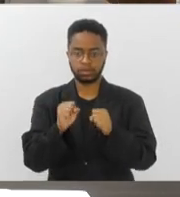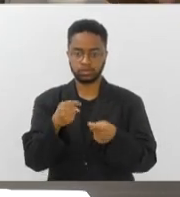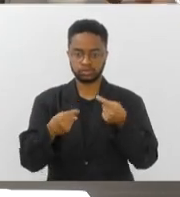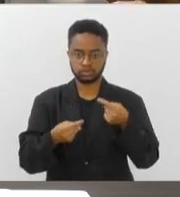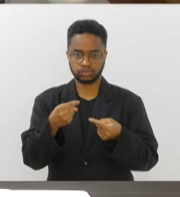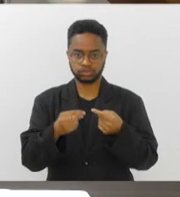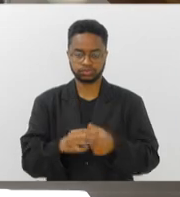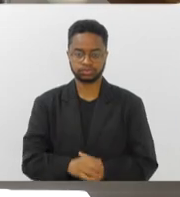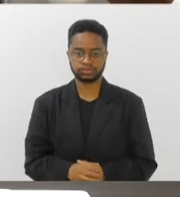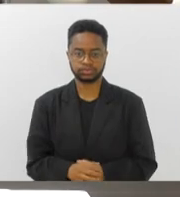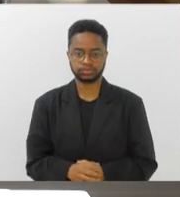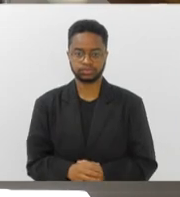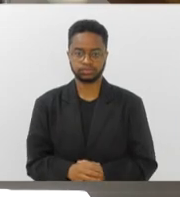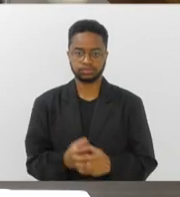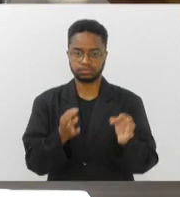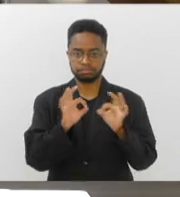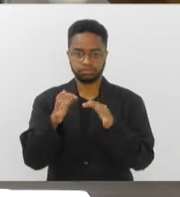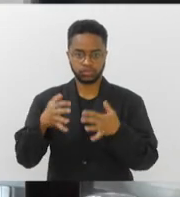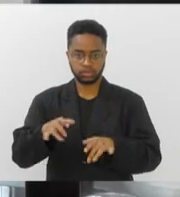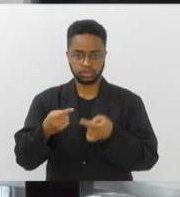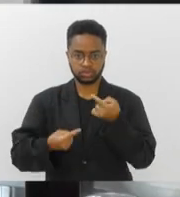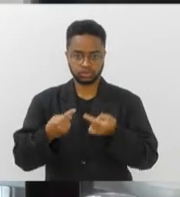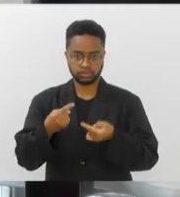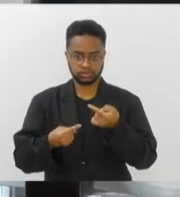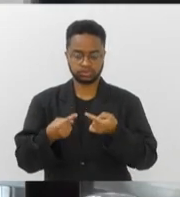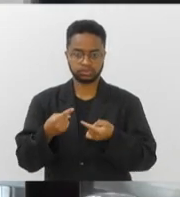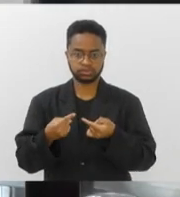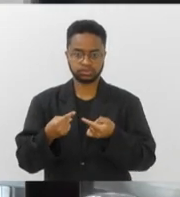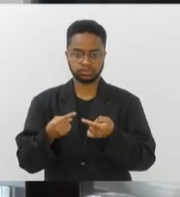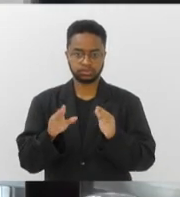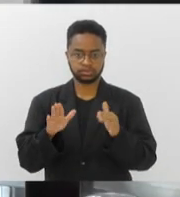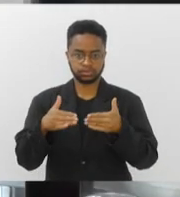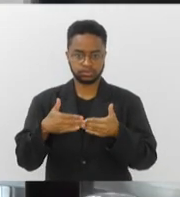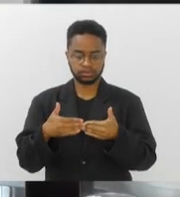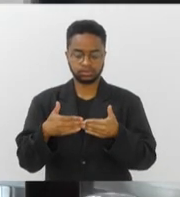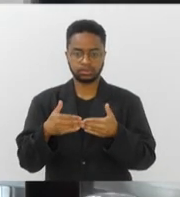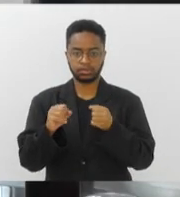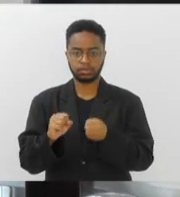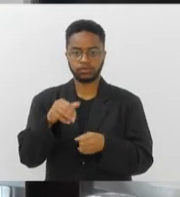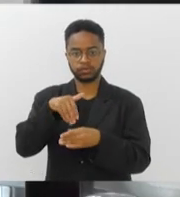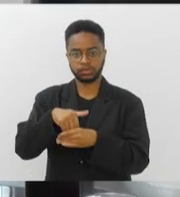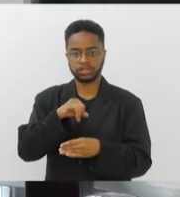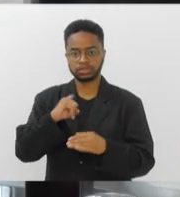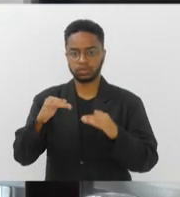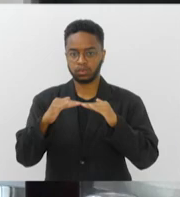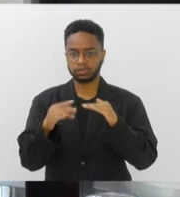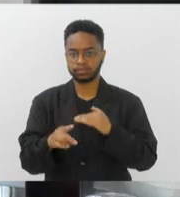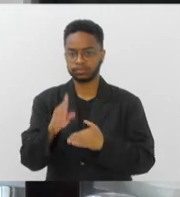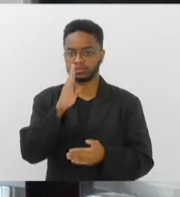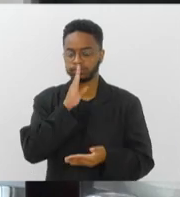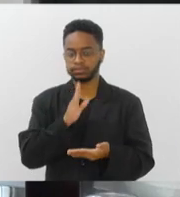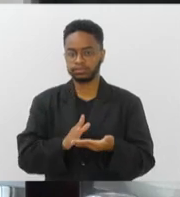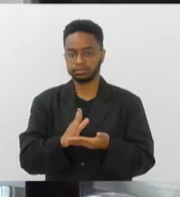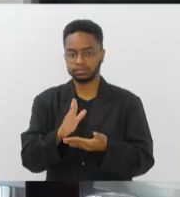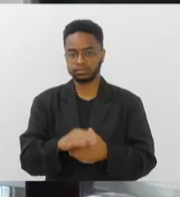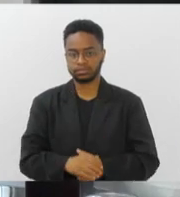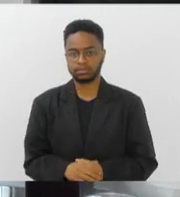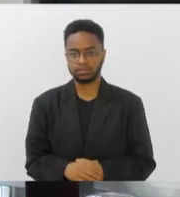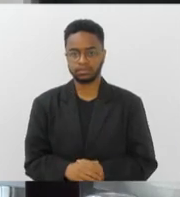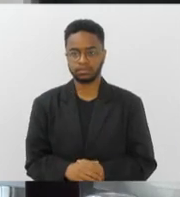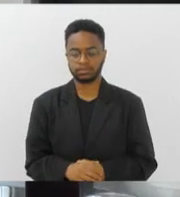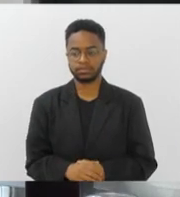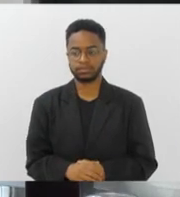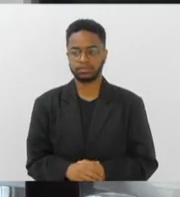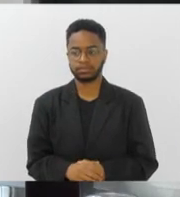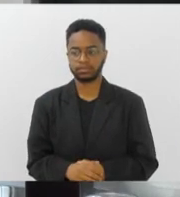discussão. Não havendo quem queira discutir, encerrada a discussão. Em votação, senhores que aprovam, permaneçam como estão. Aprovado.